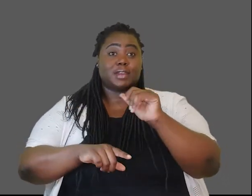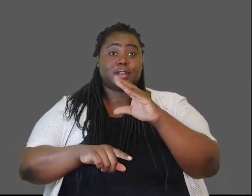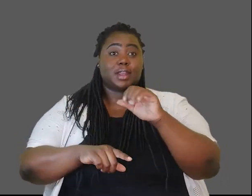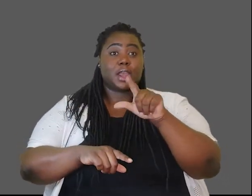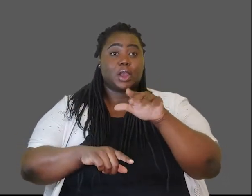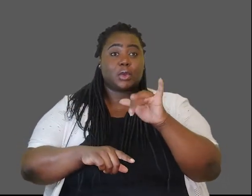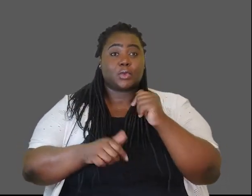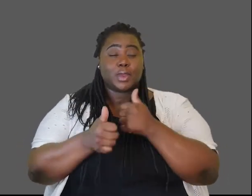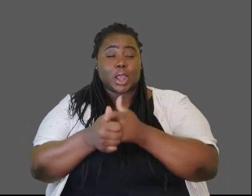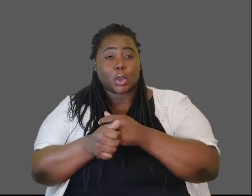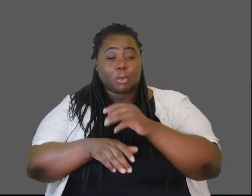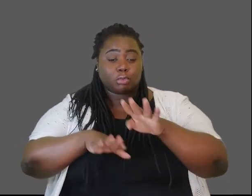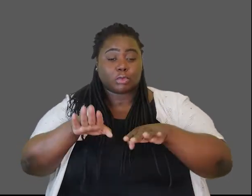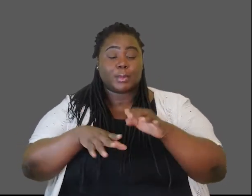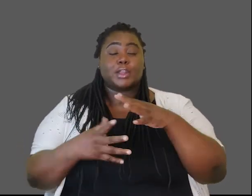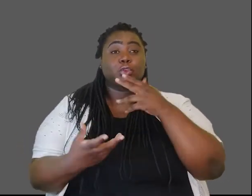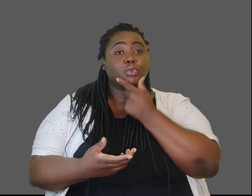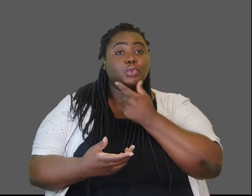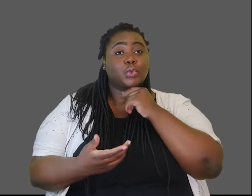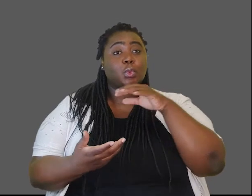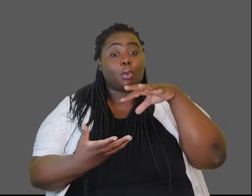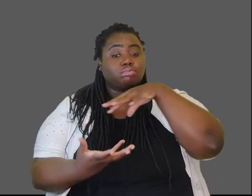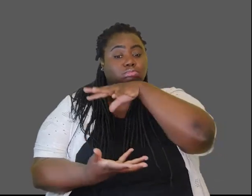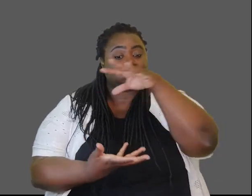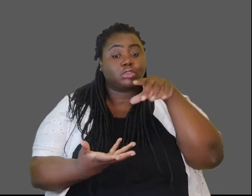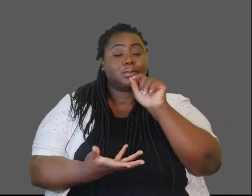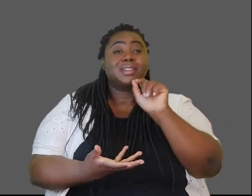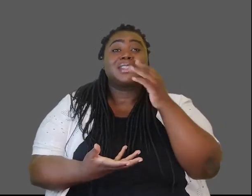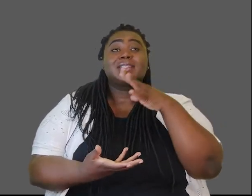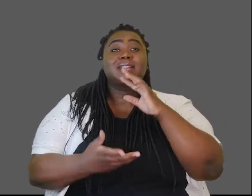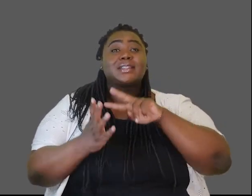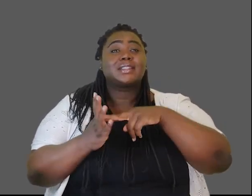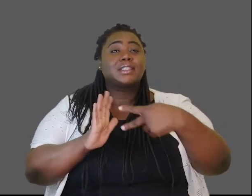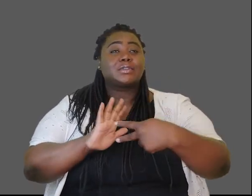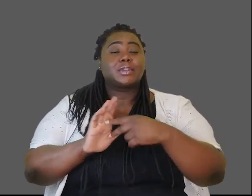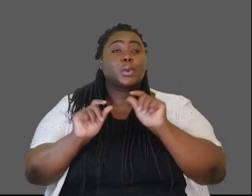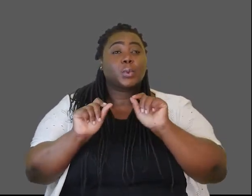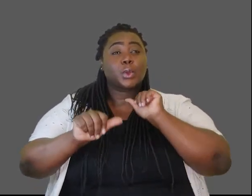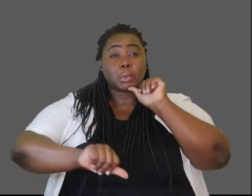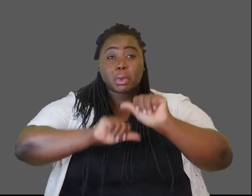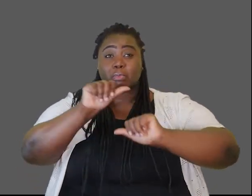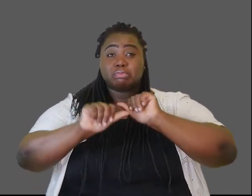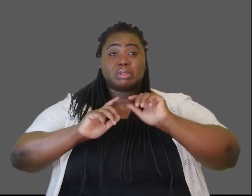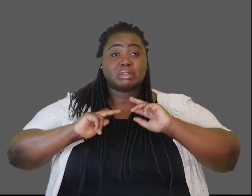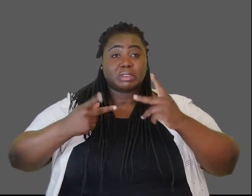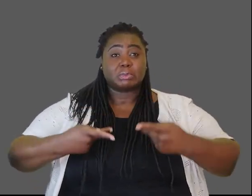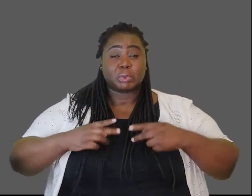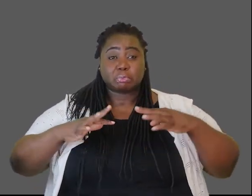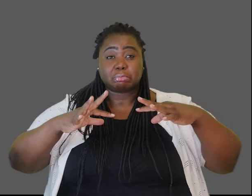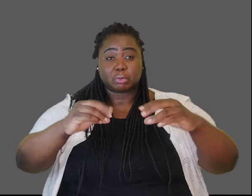Itacolomi acompanhou os pequenos passos do homem pelo espaço que significaram um salto gigantesco para a